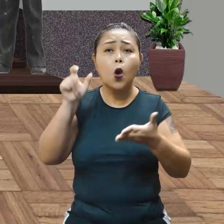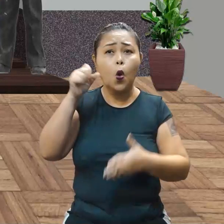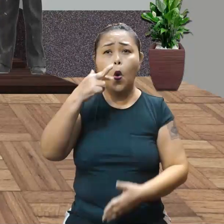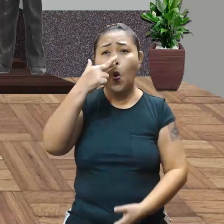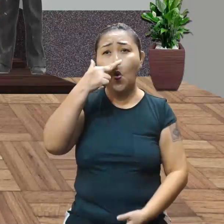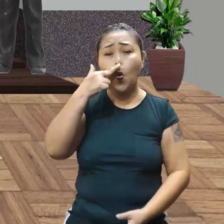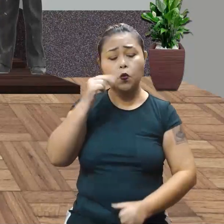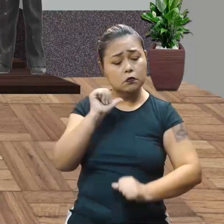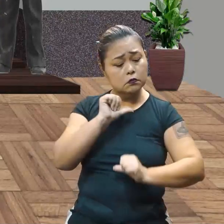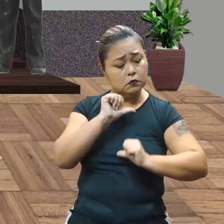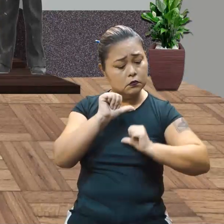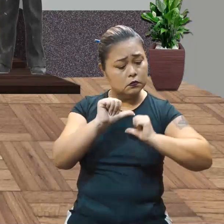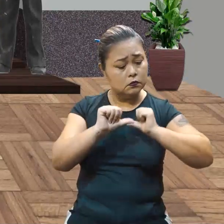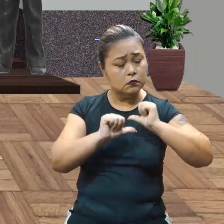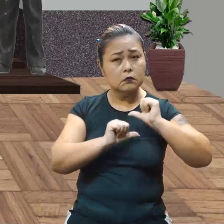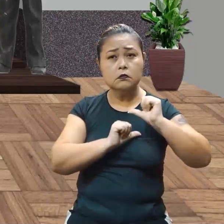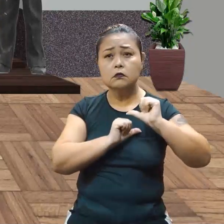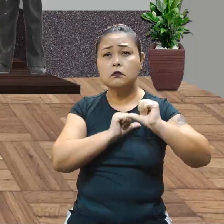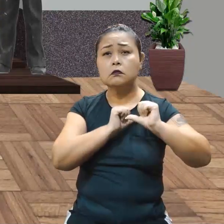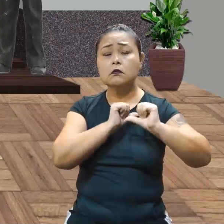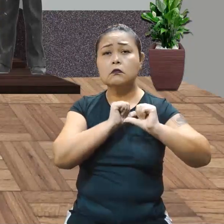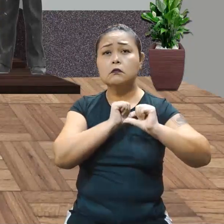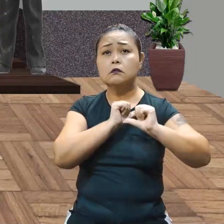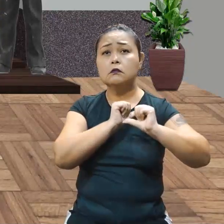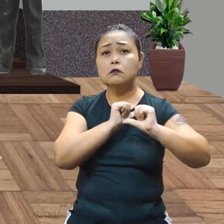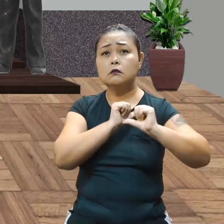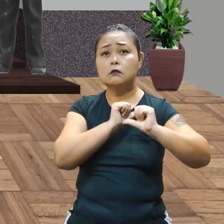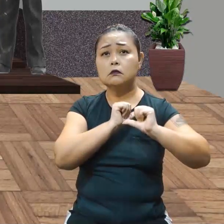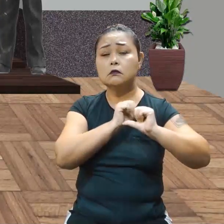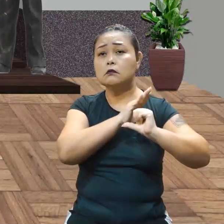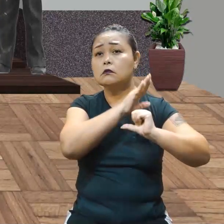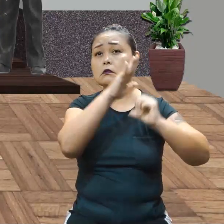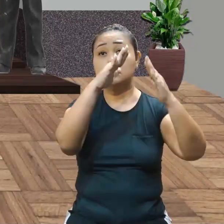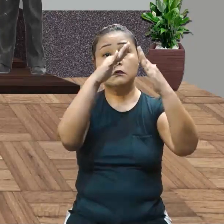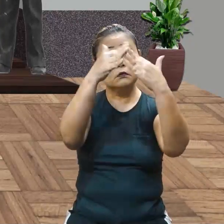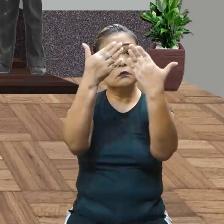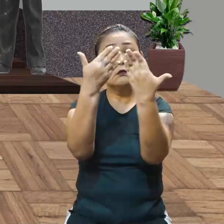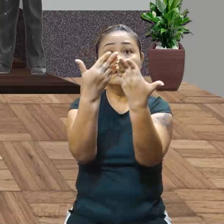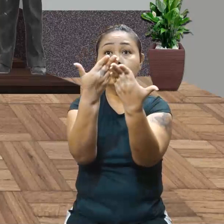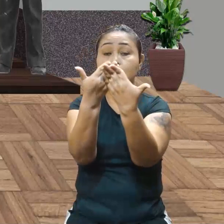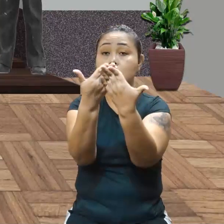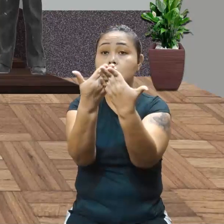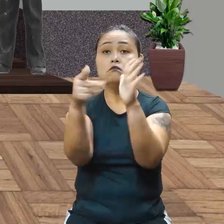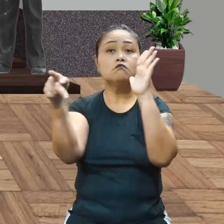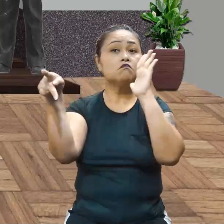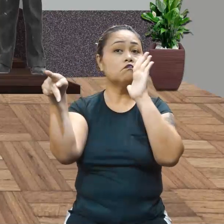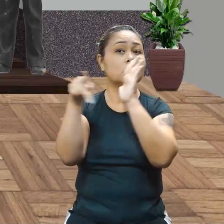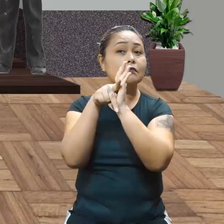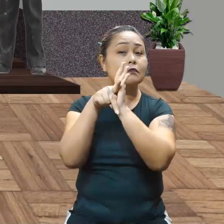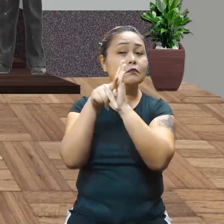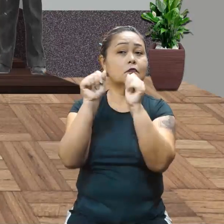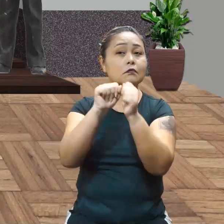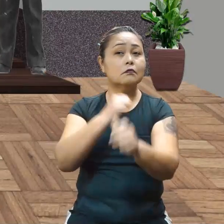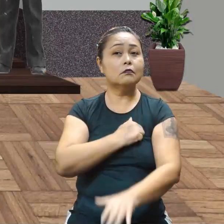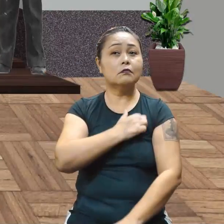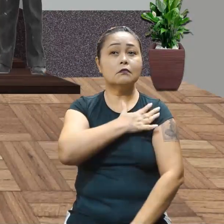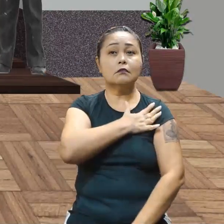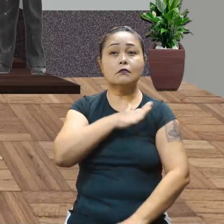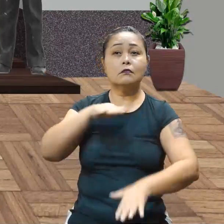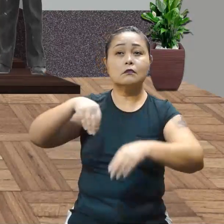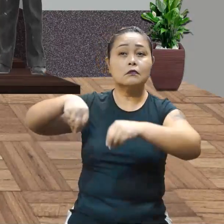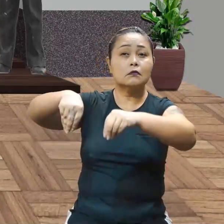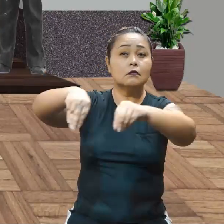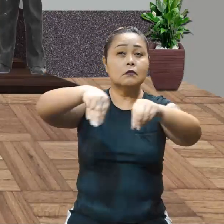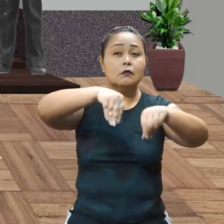ele passa e ele ingressa na escola da Praia Vermelha.